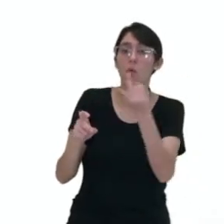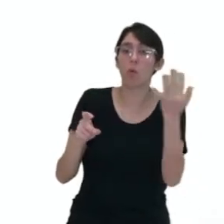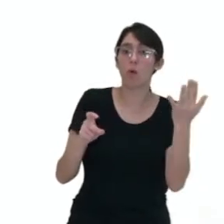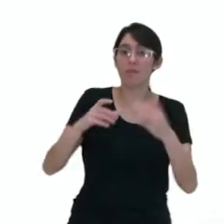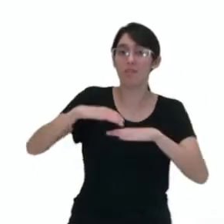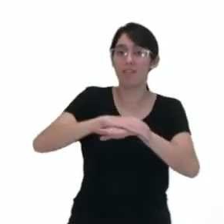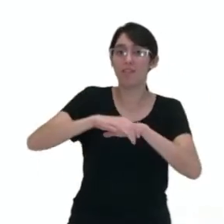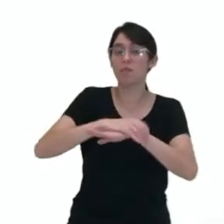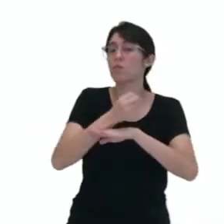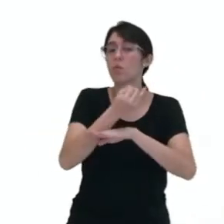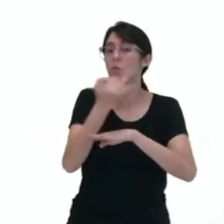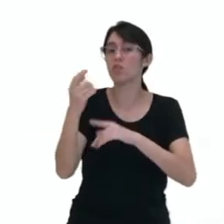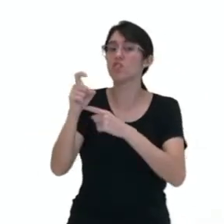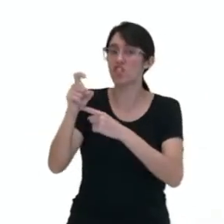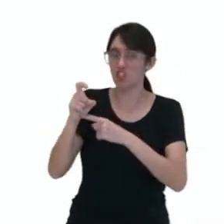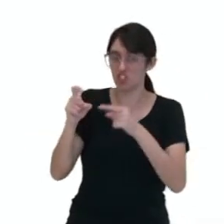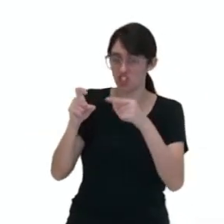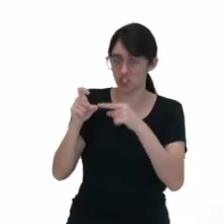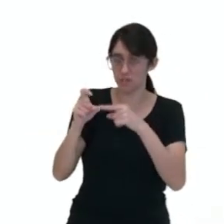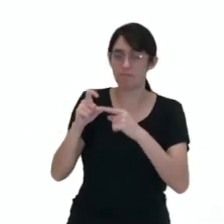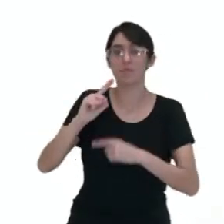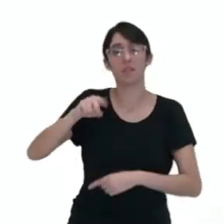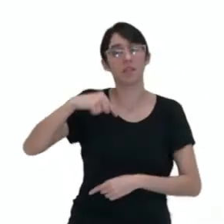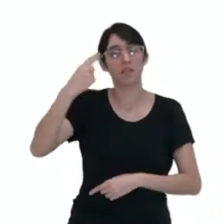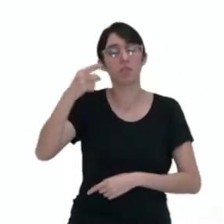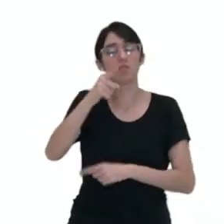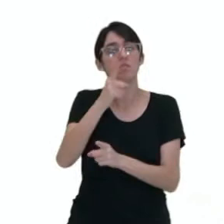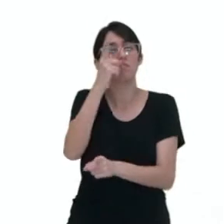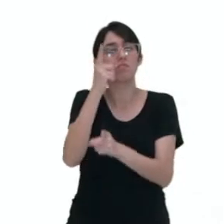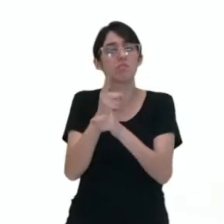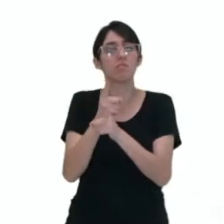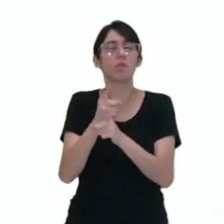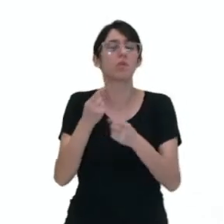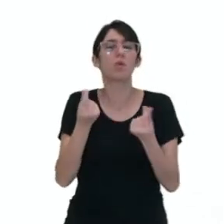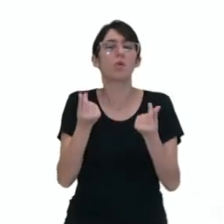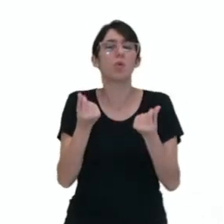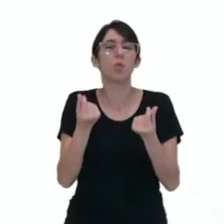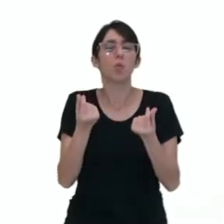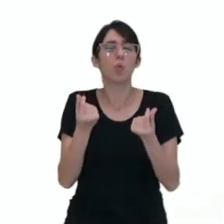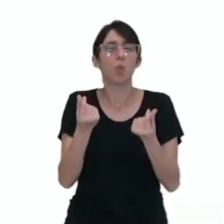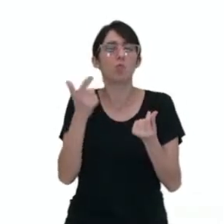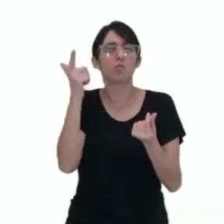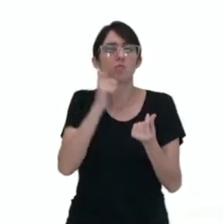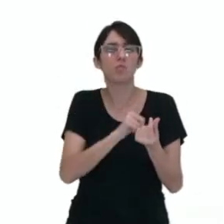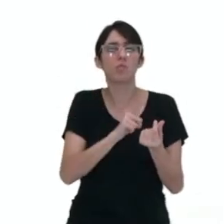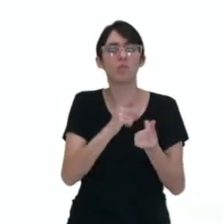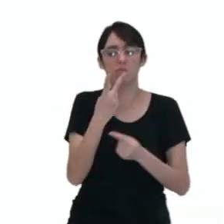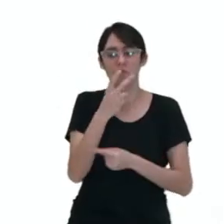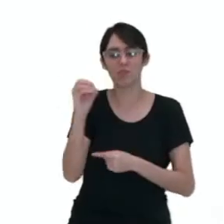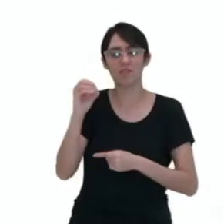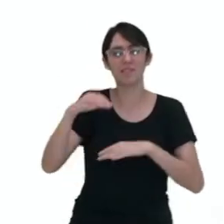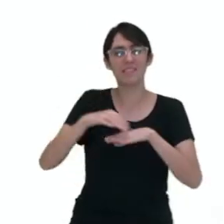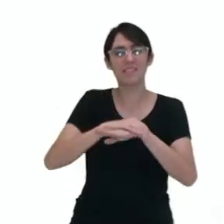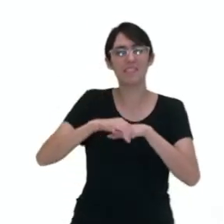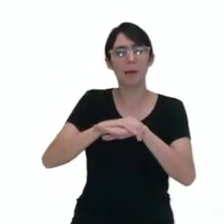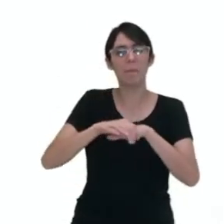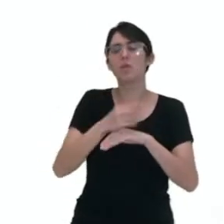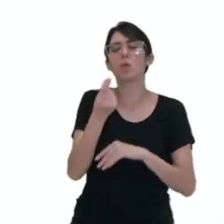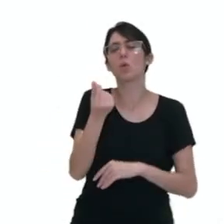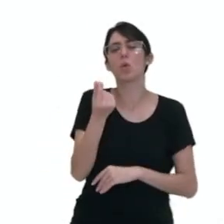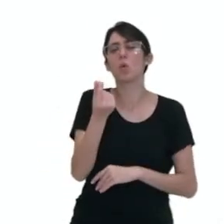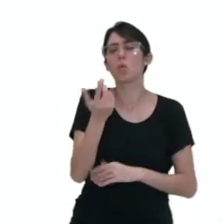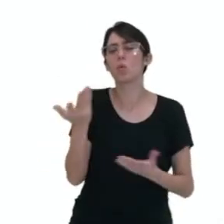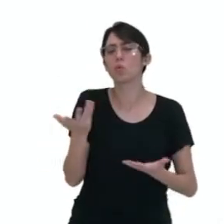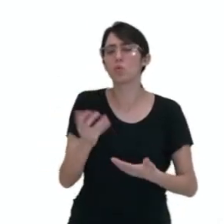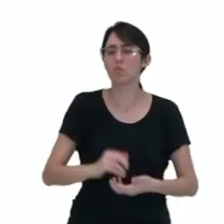tênis produzida, e depois obtenha o custo para a fabricação de 200 unidades